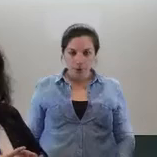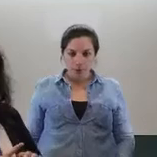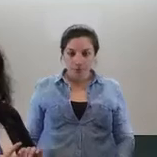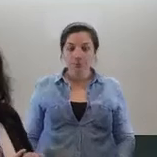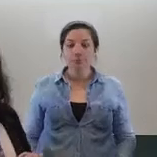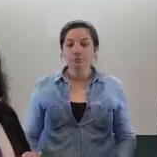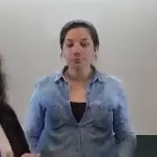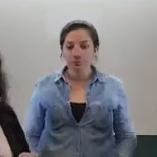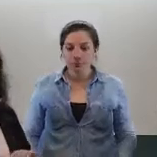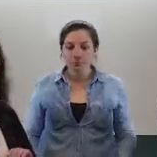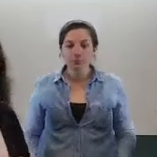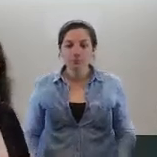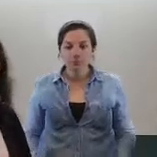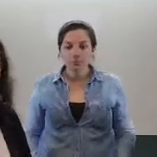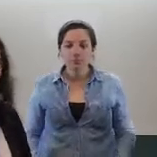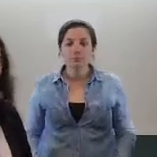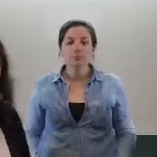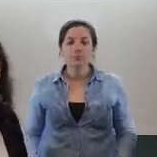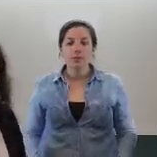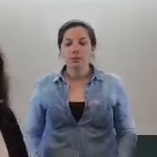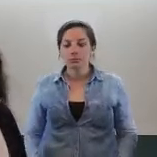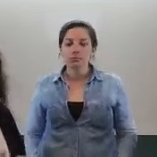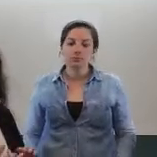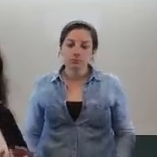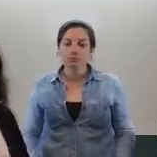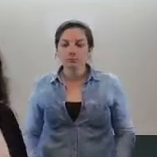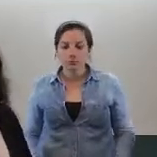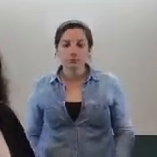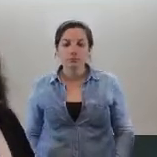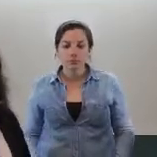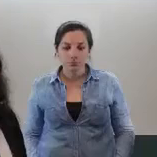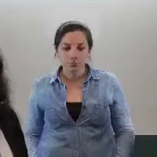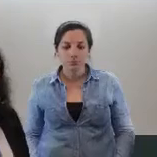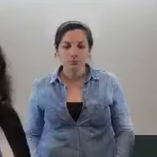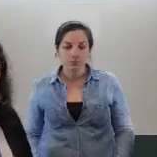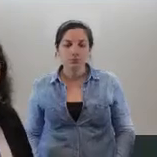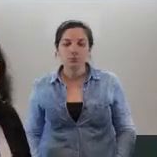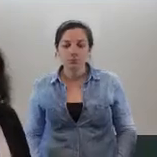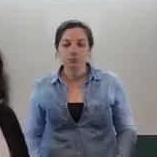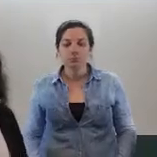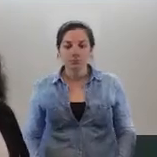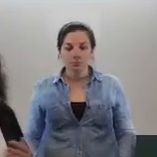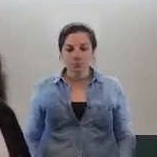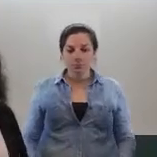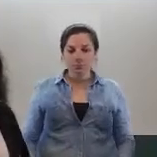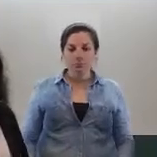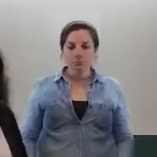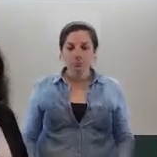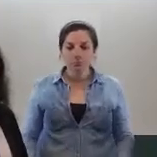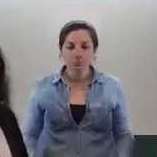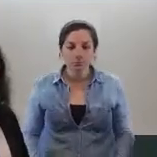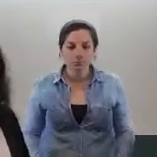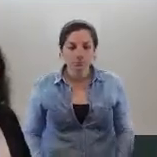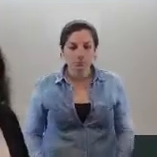o resumo, professores pedem, o sumário, que tem um sumário também. Mas, no